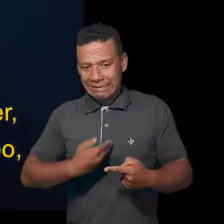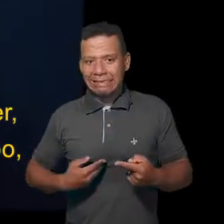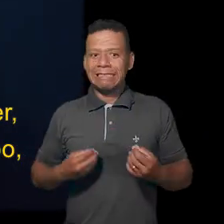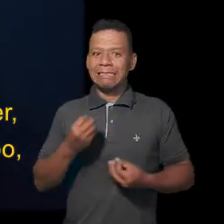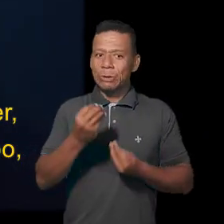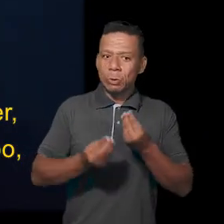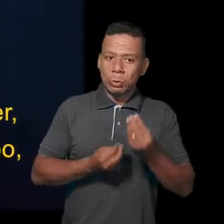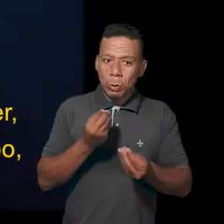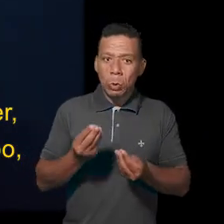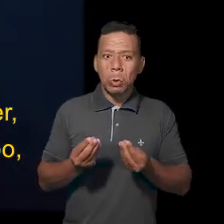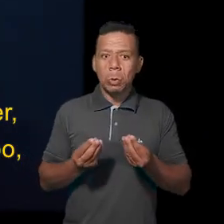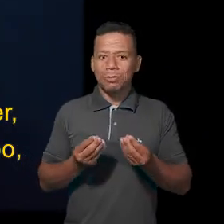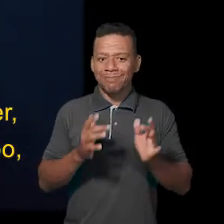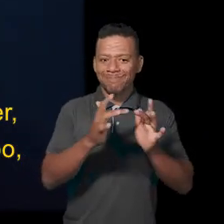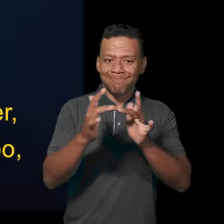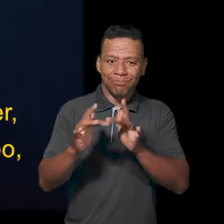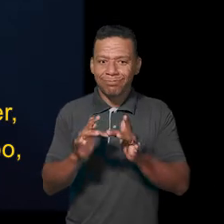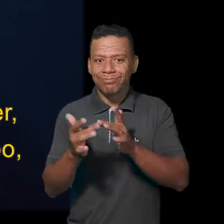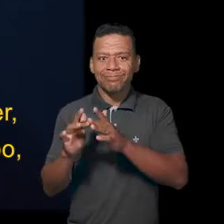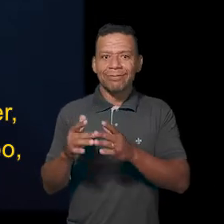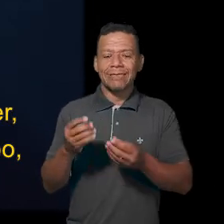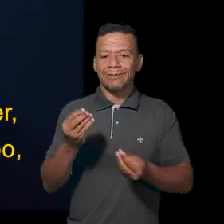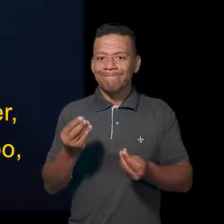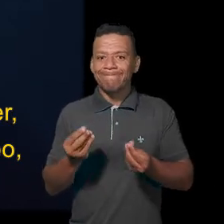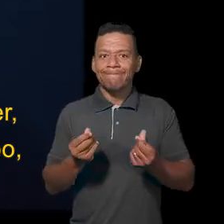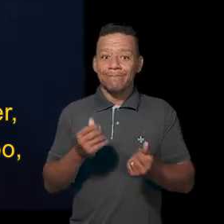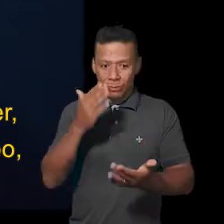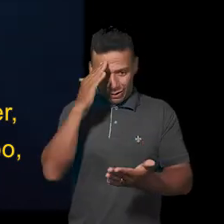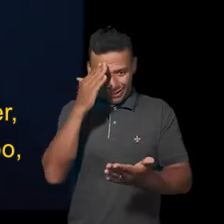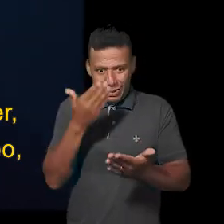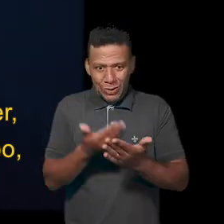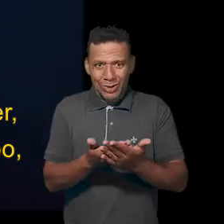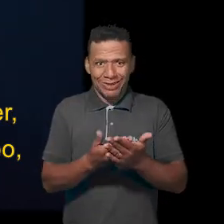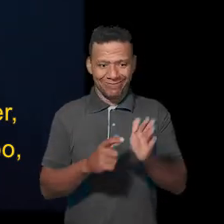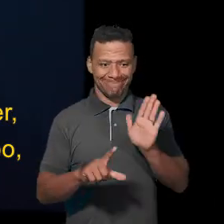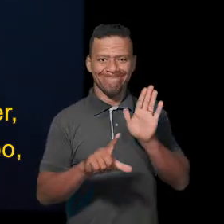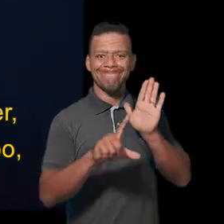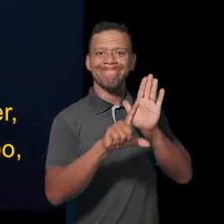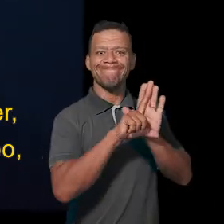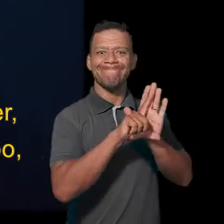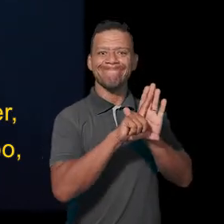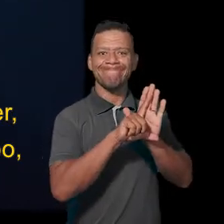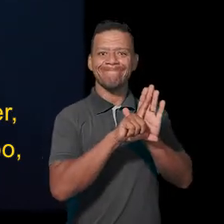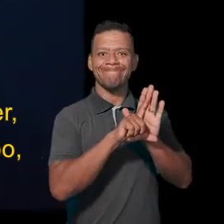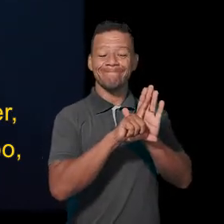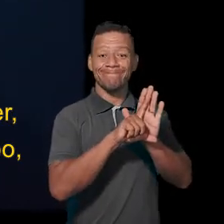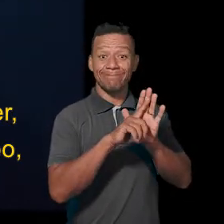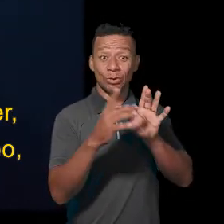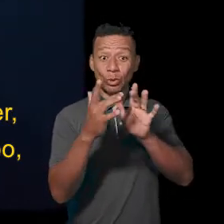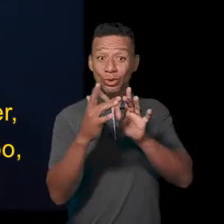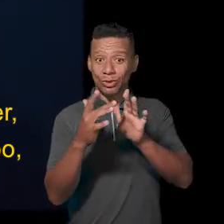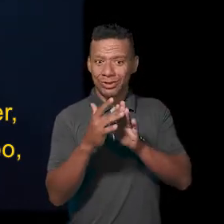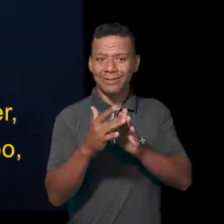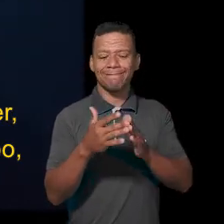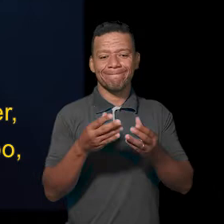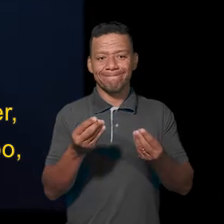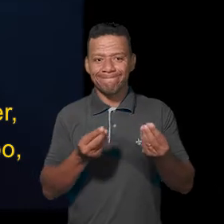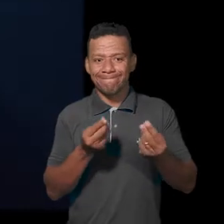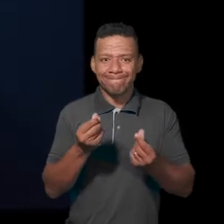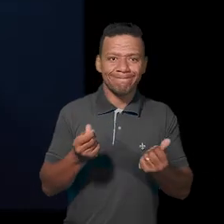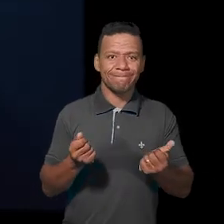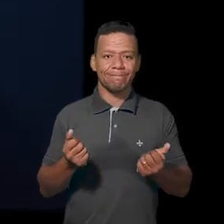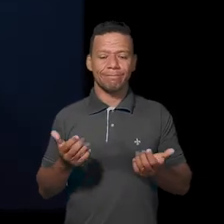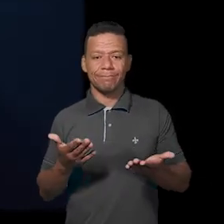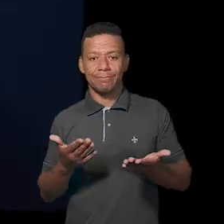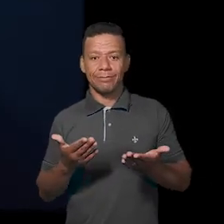essa relação que o artista pode ter, acho que direta e indiretamente ao mesmo